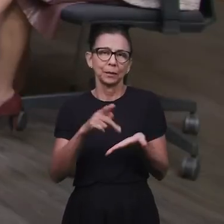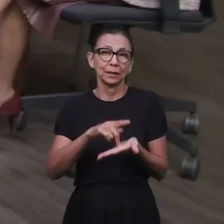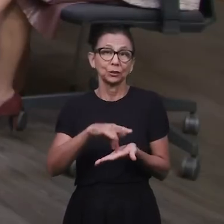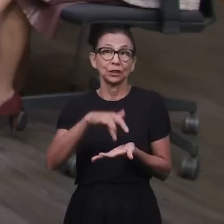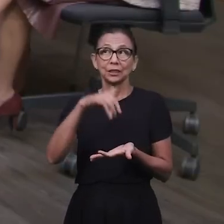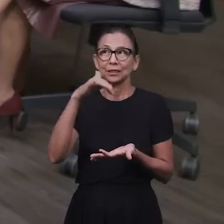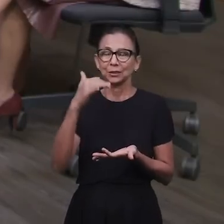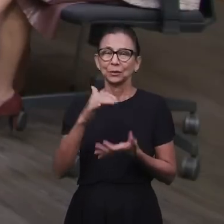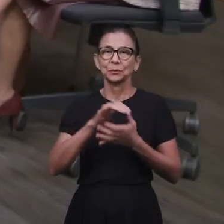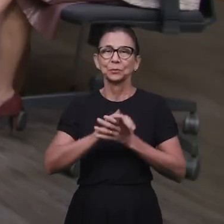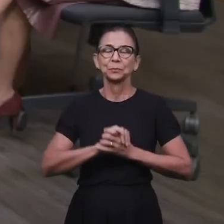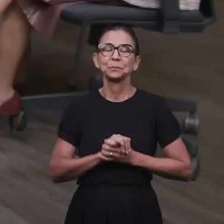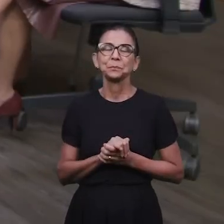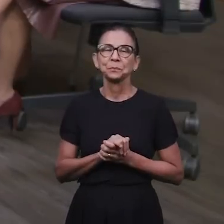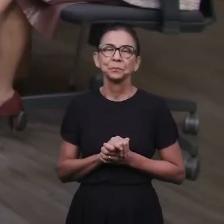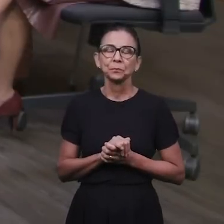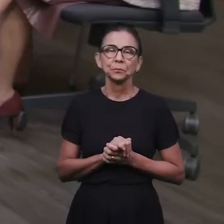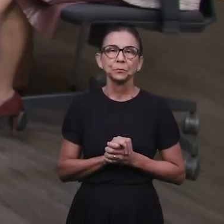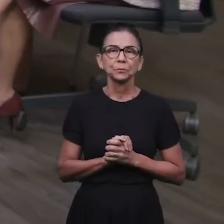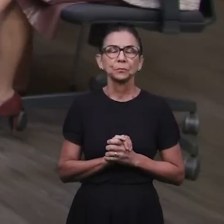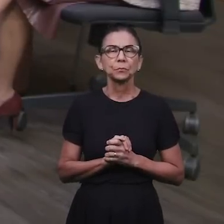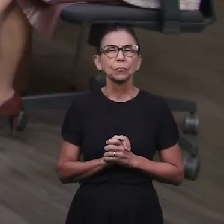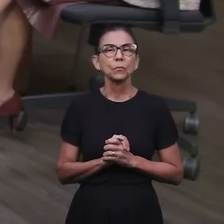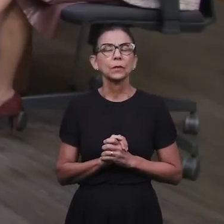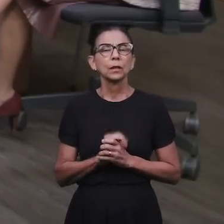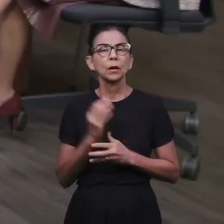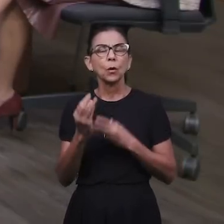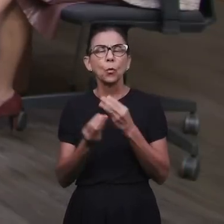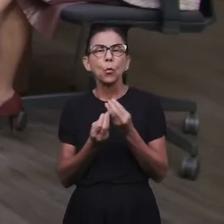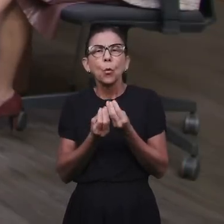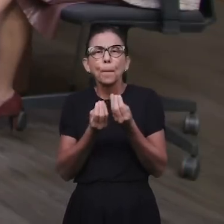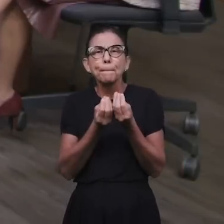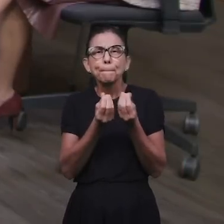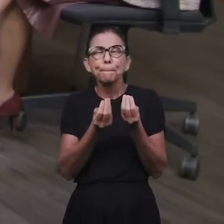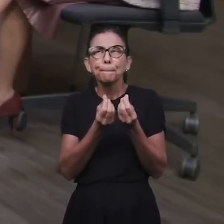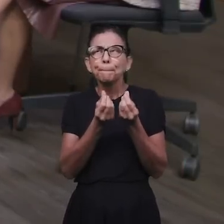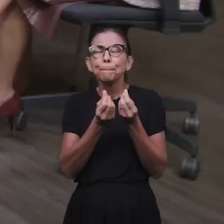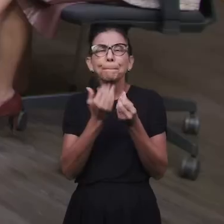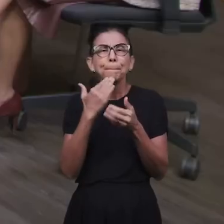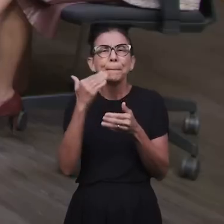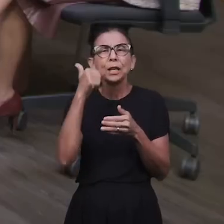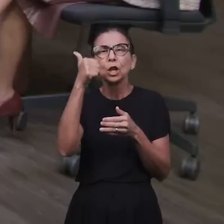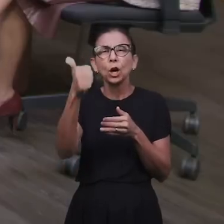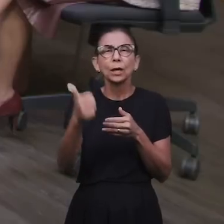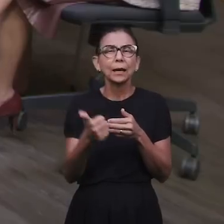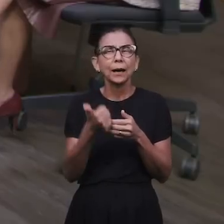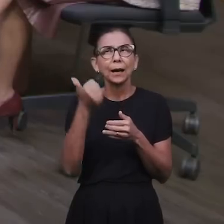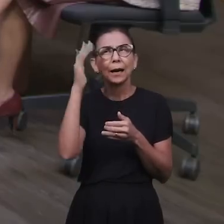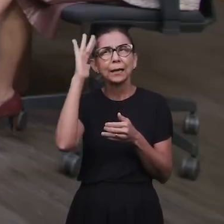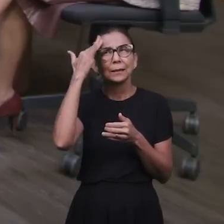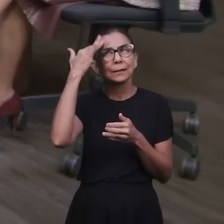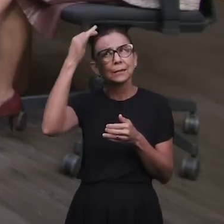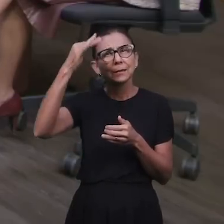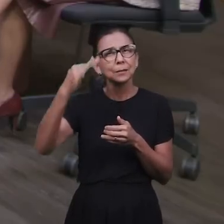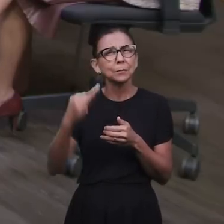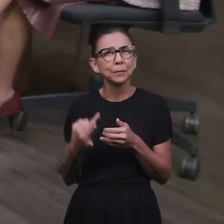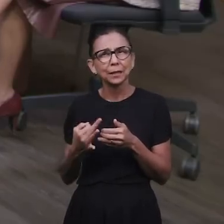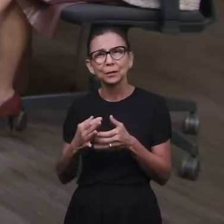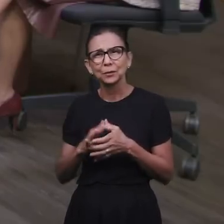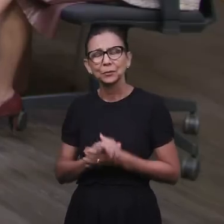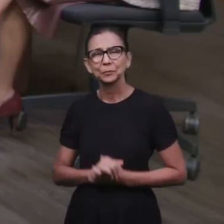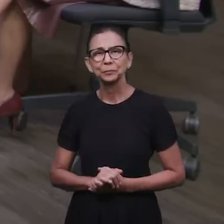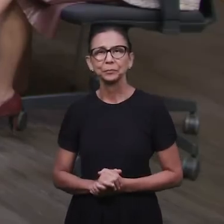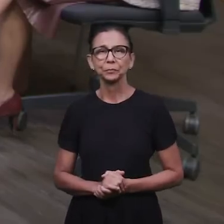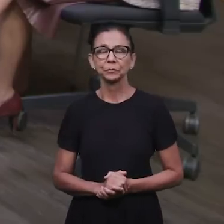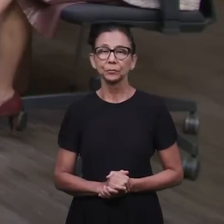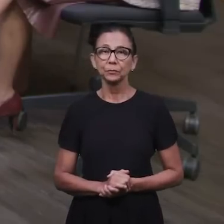como foco como aprimorar o nosso discernimento. E a palavra vai te responder, viu, Ana? Porque